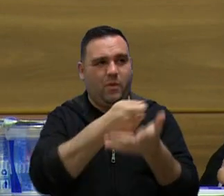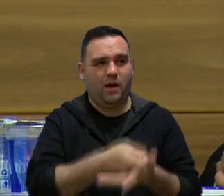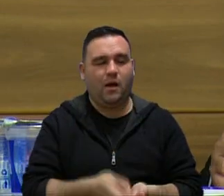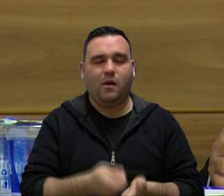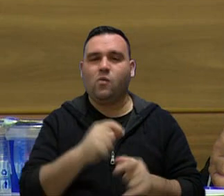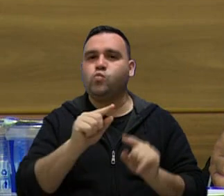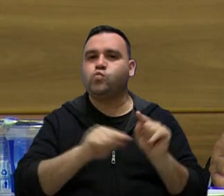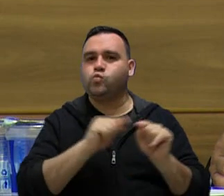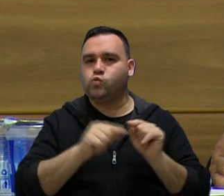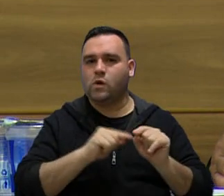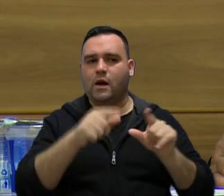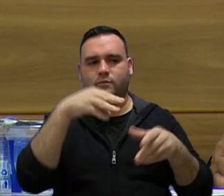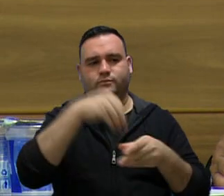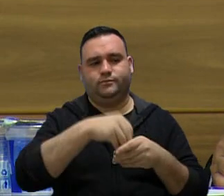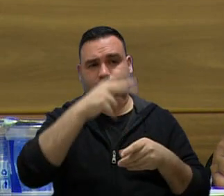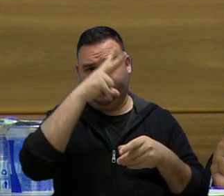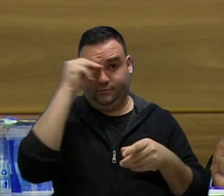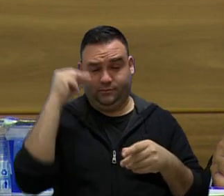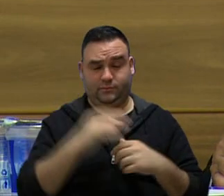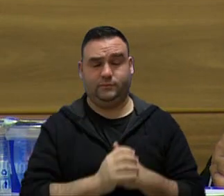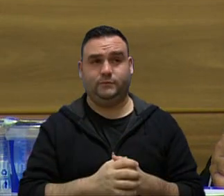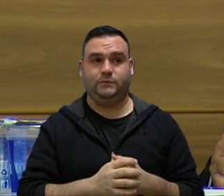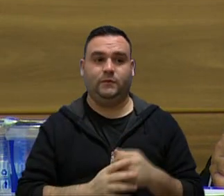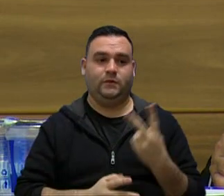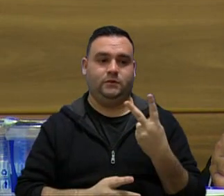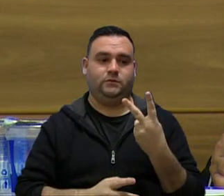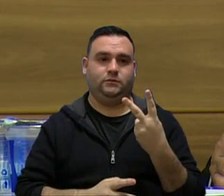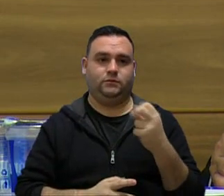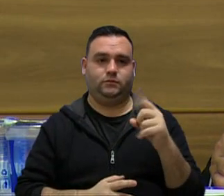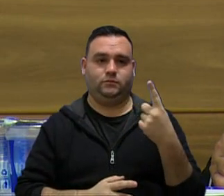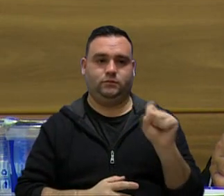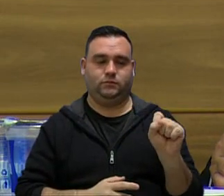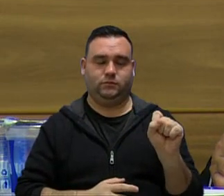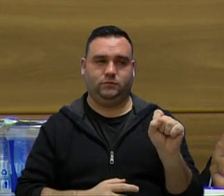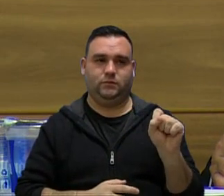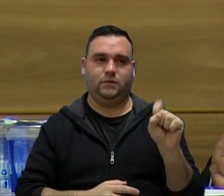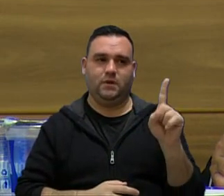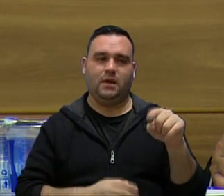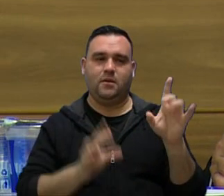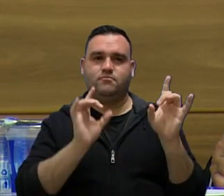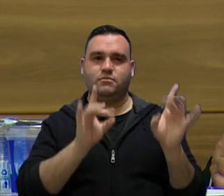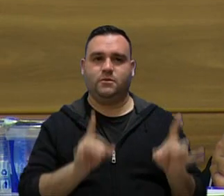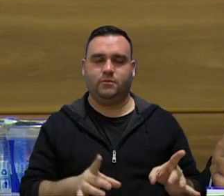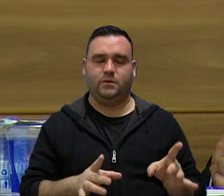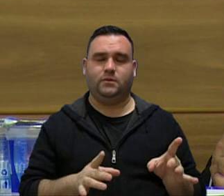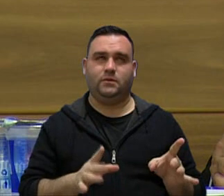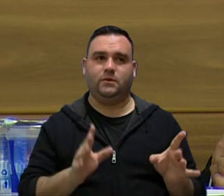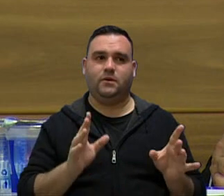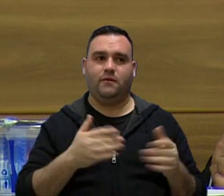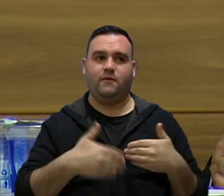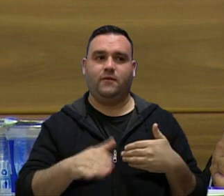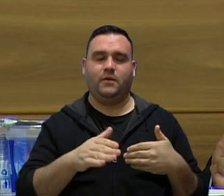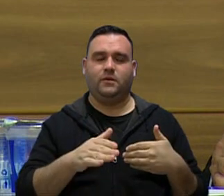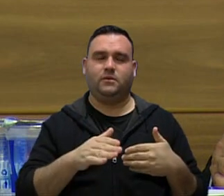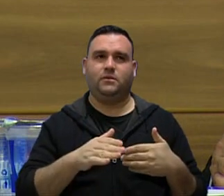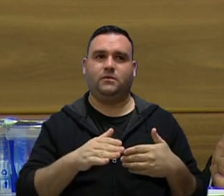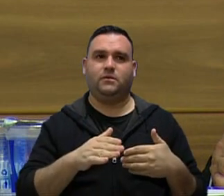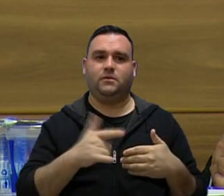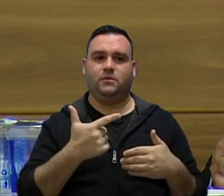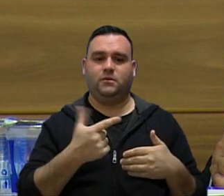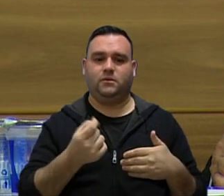é dentro da prefeitura de sorocaba 2018 realizado é o previsto